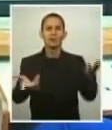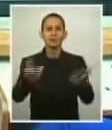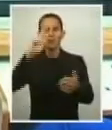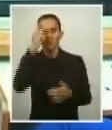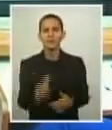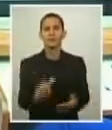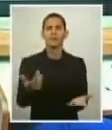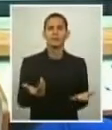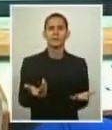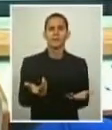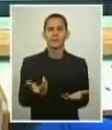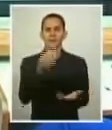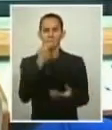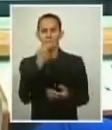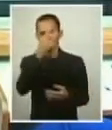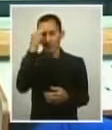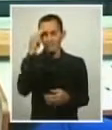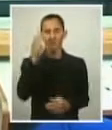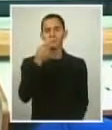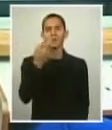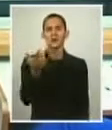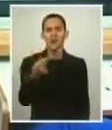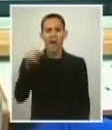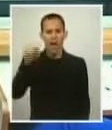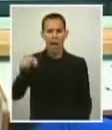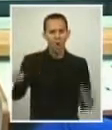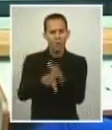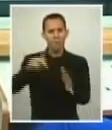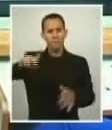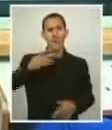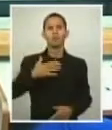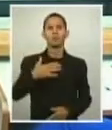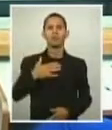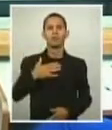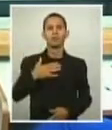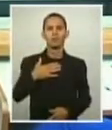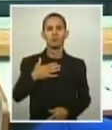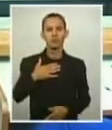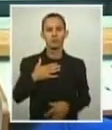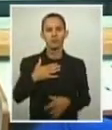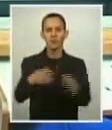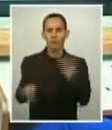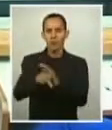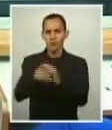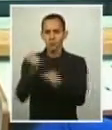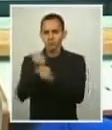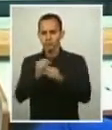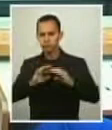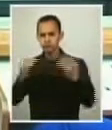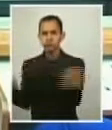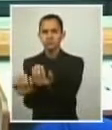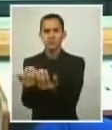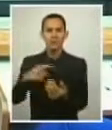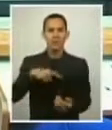entre os homens quando alguém disse isso aqui é meu secou e